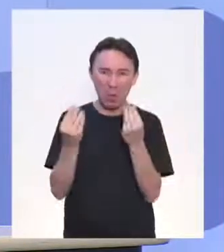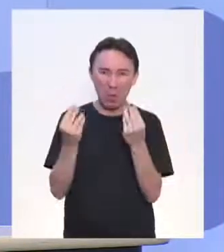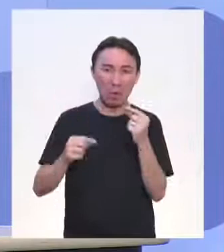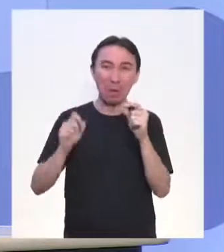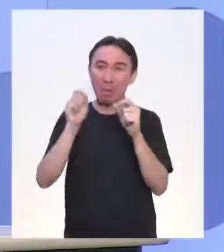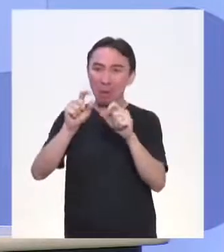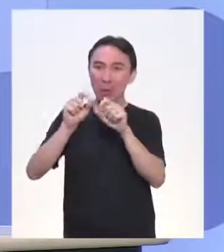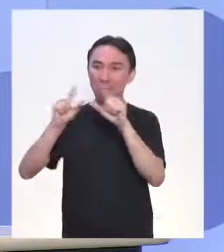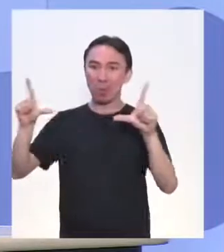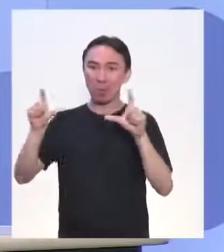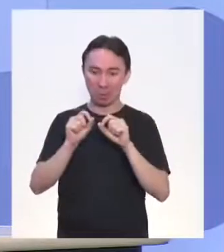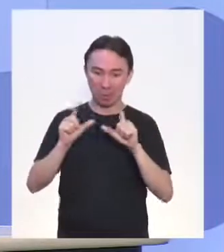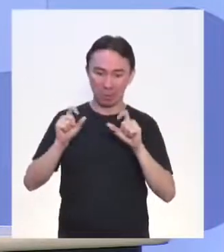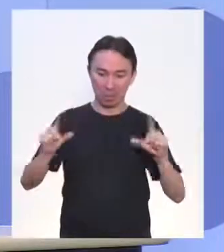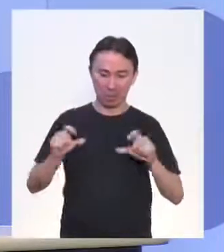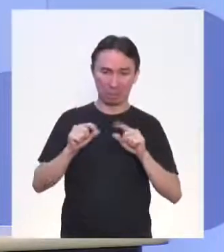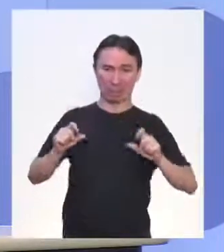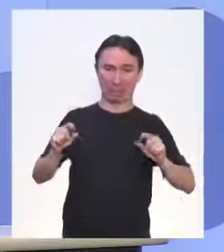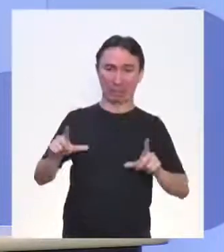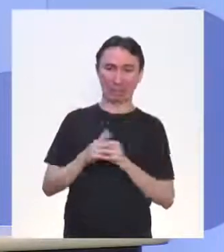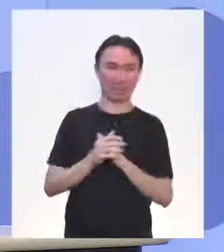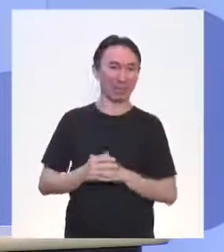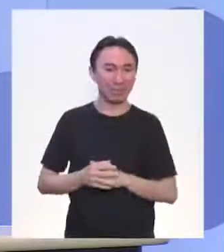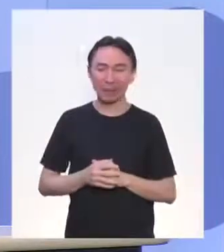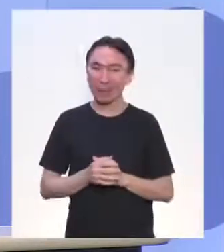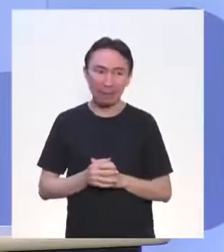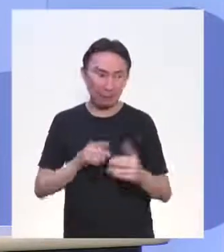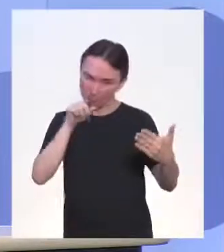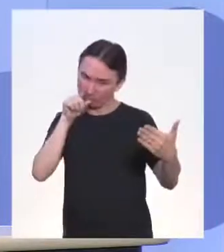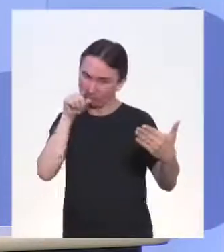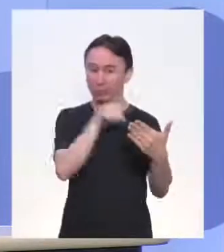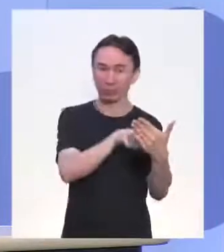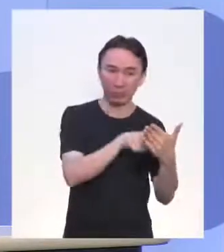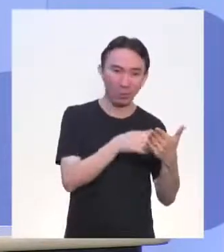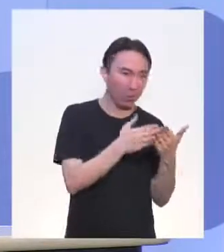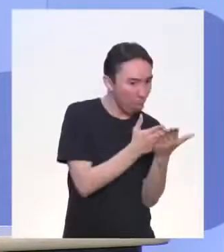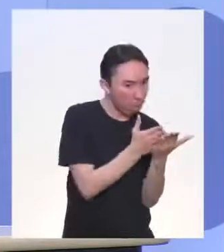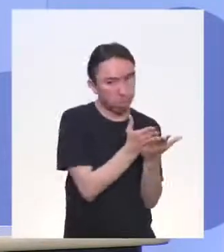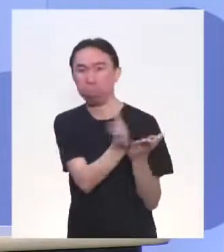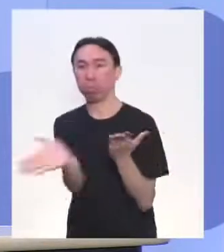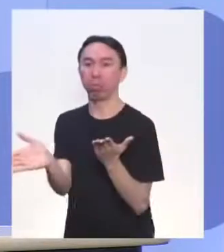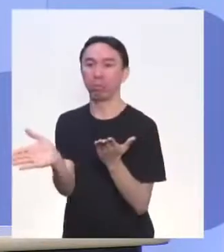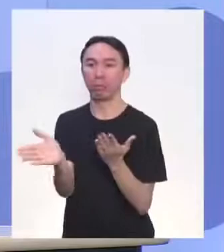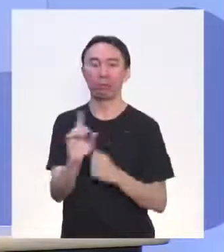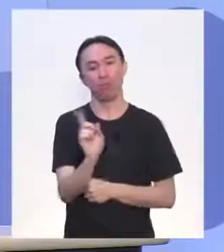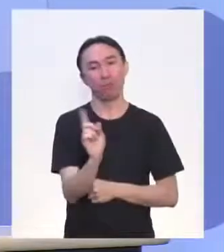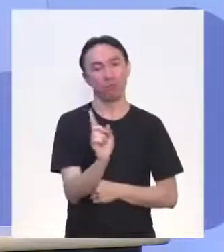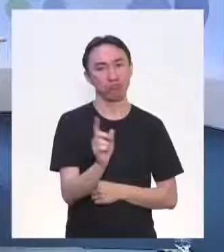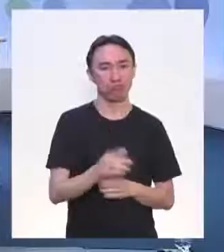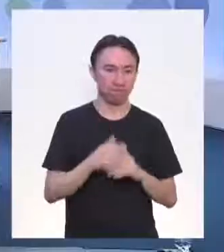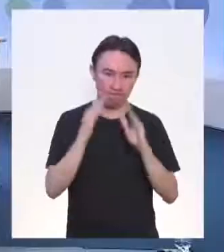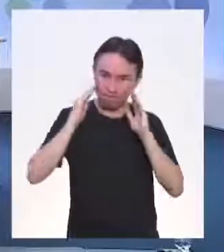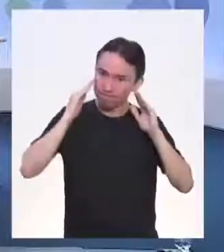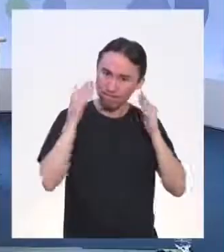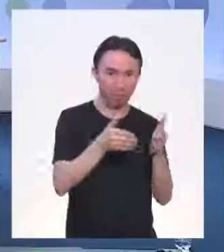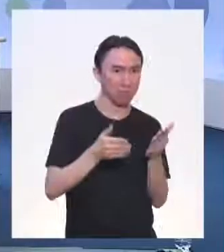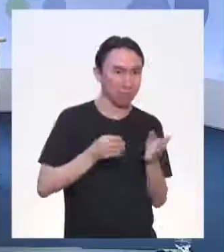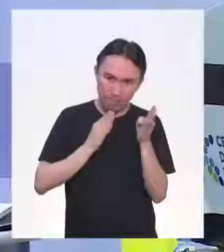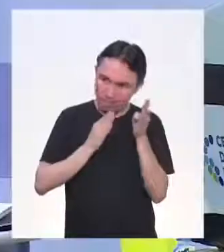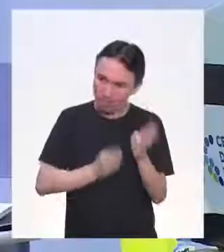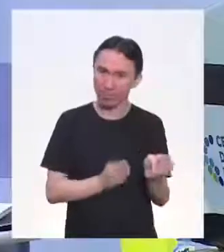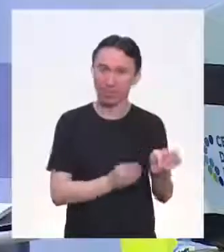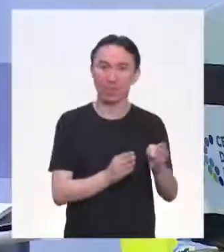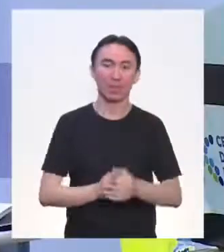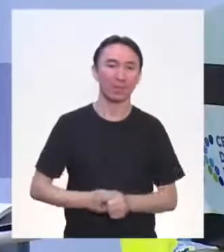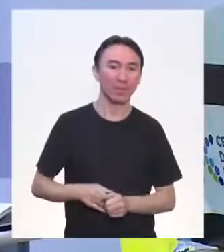E a gente não pode perder aí o objetivo da pesquisa, isso, né? E ter aquela atenção, né, Andreia? Geralmente isso. Eles vão logo no primeiro